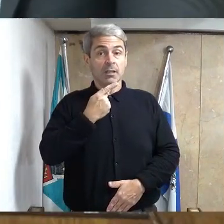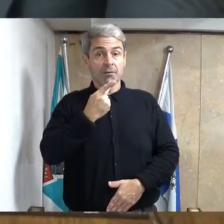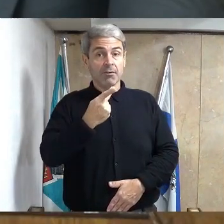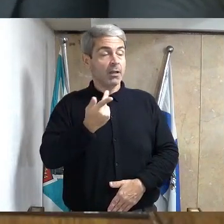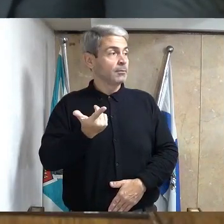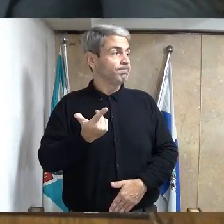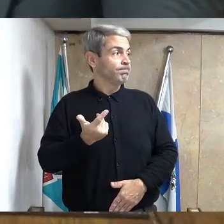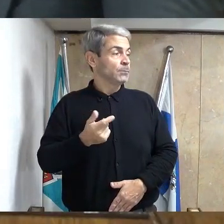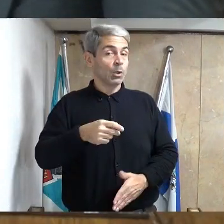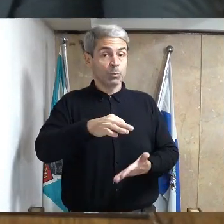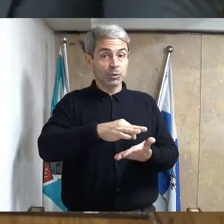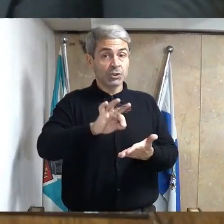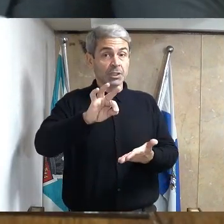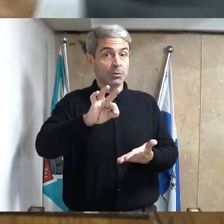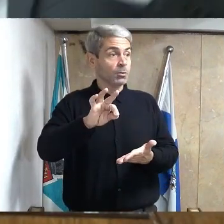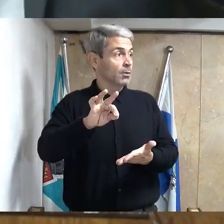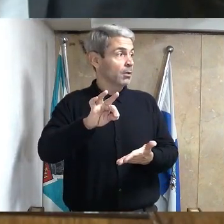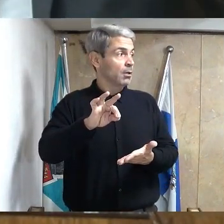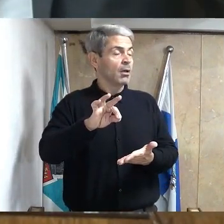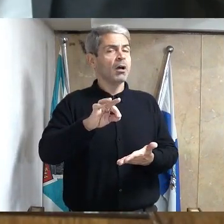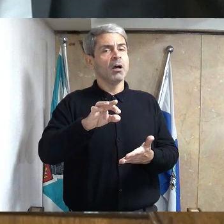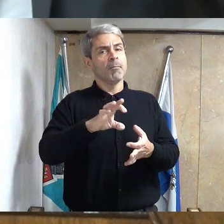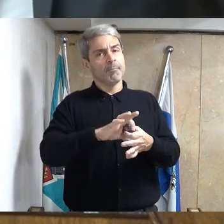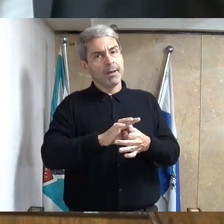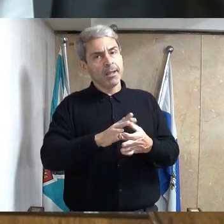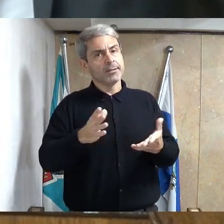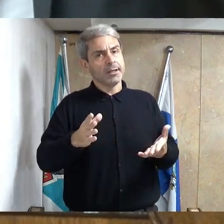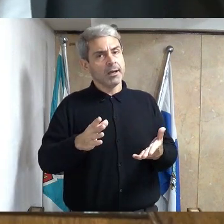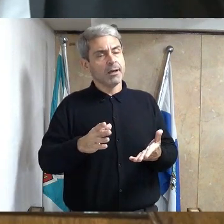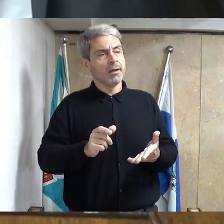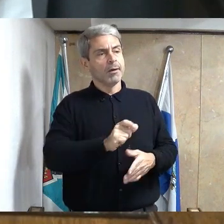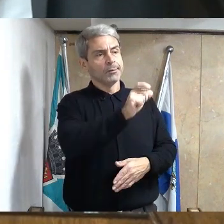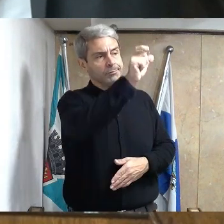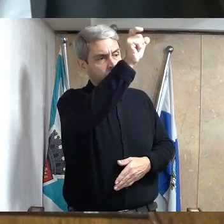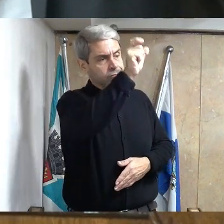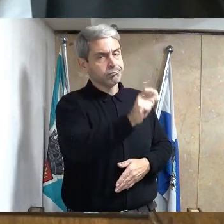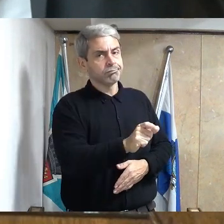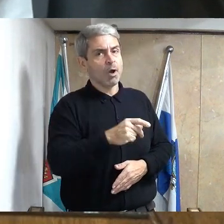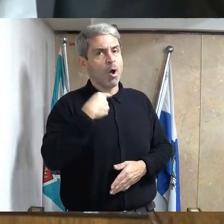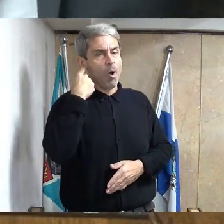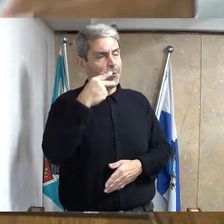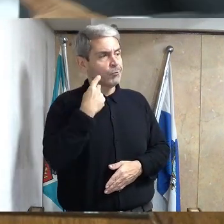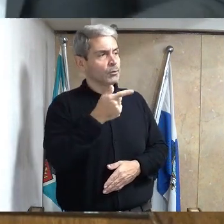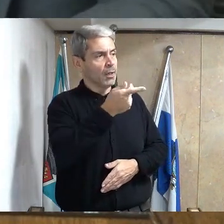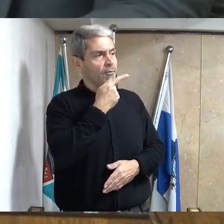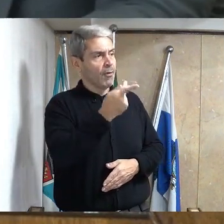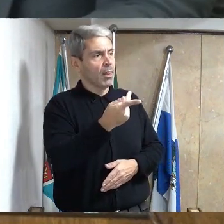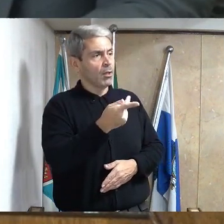que estão inscritos, para deixar o nosso nobre Edil